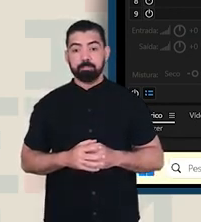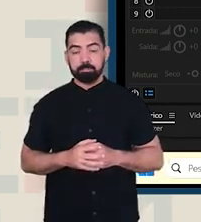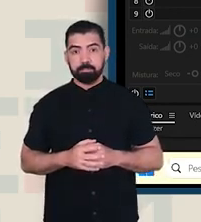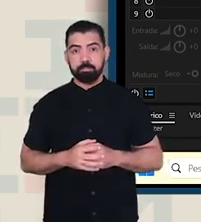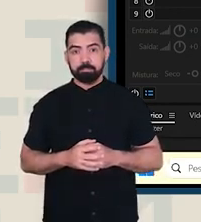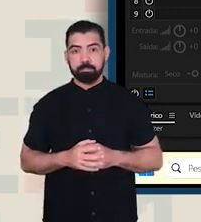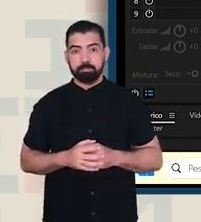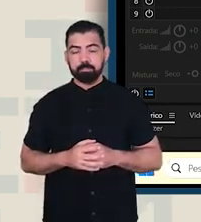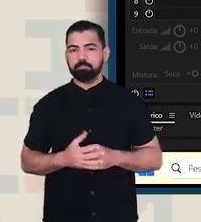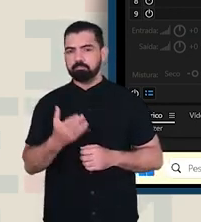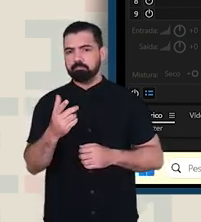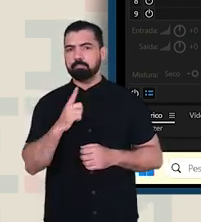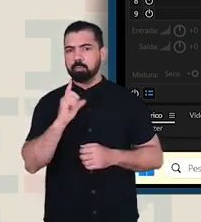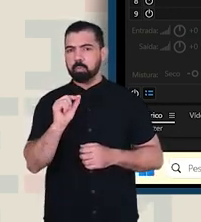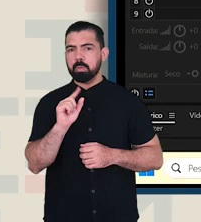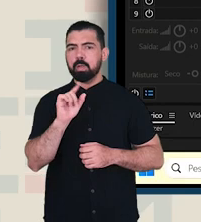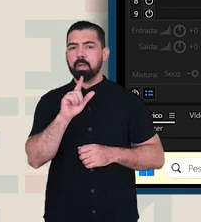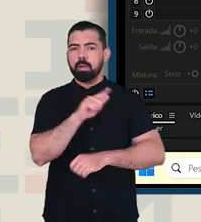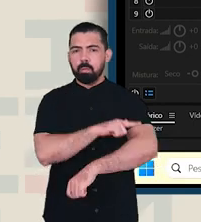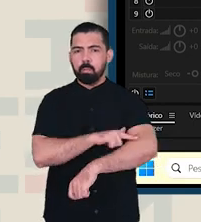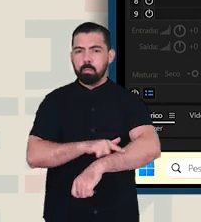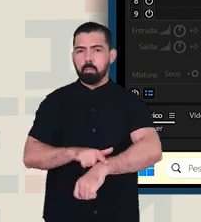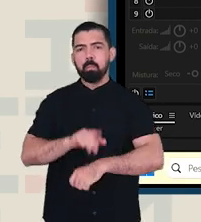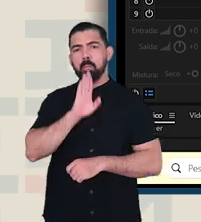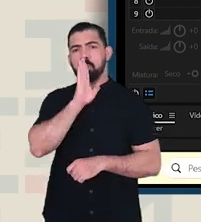é bastante sereno,